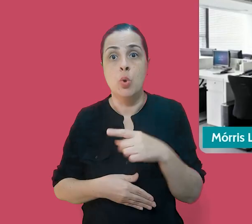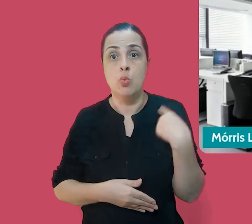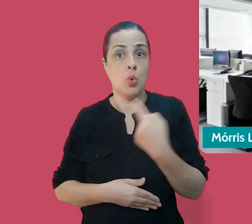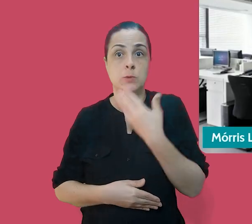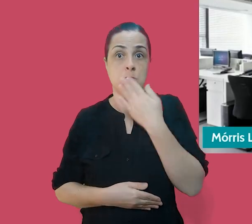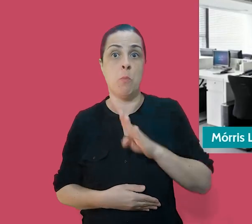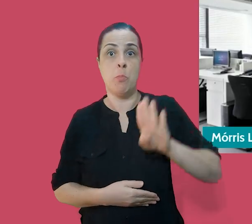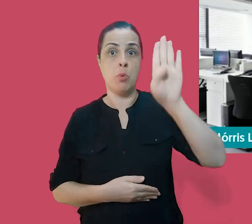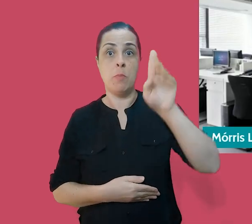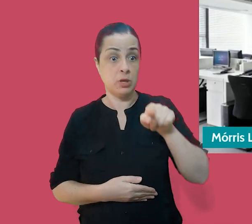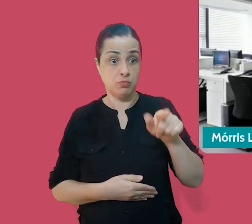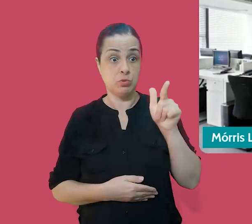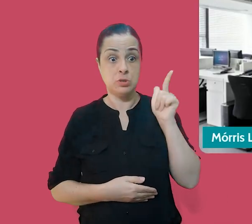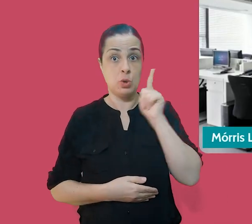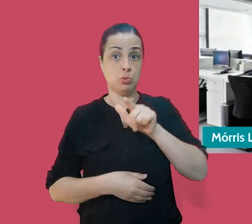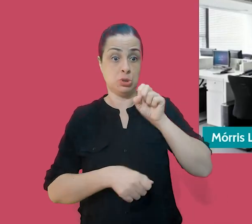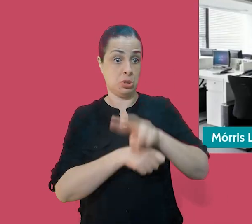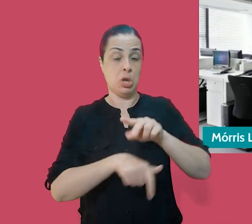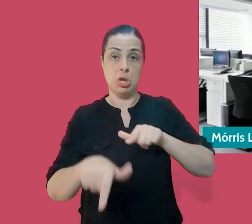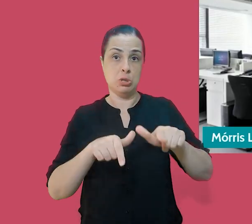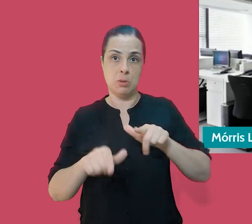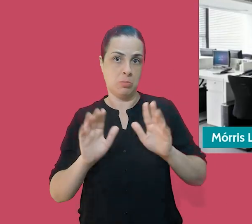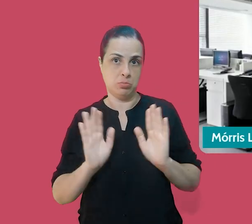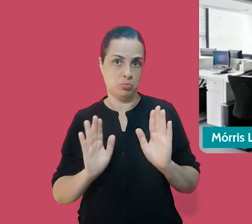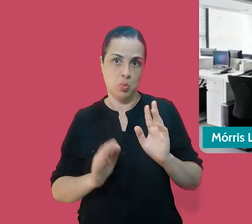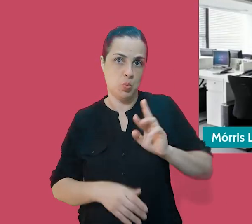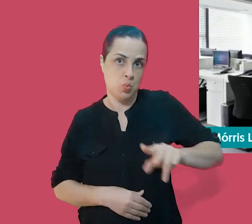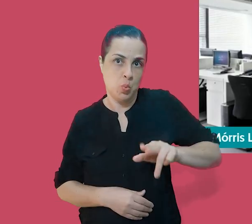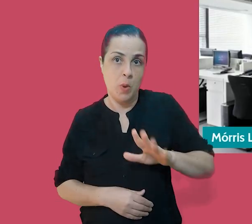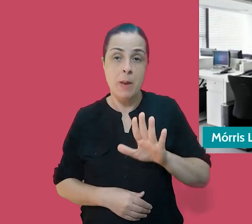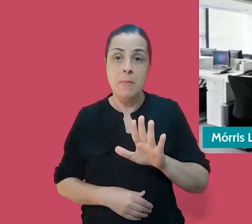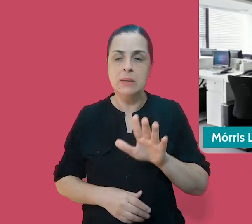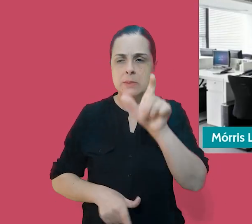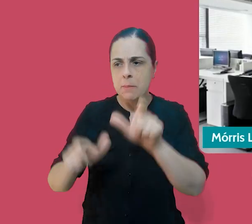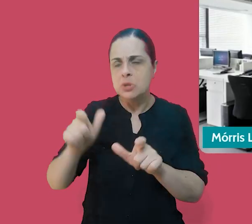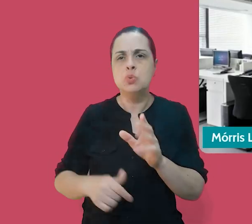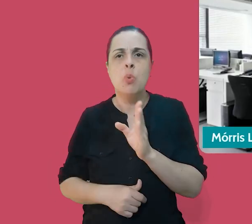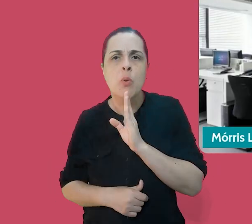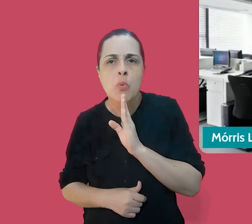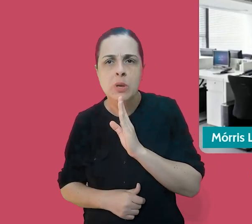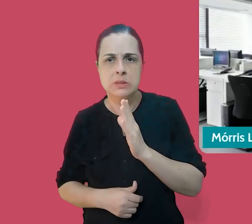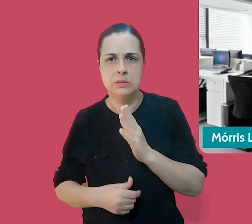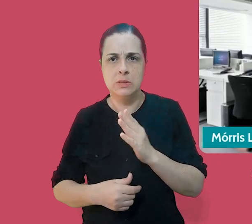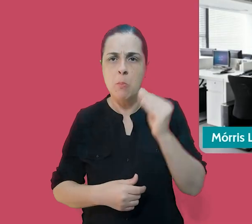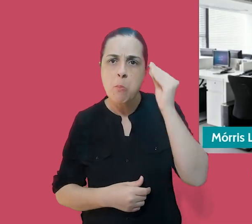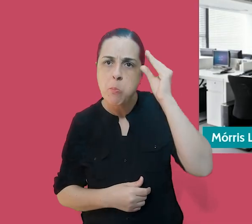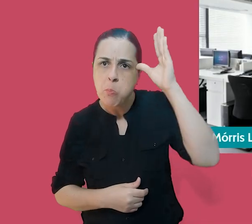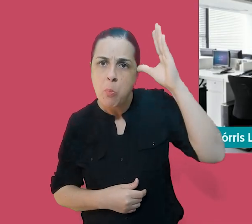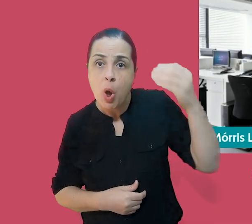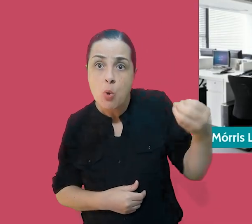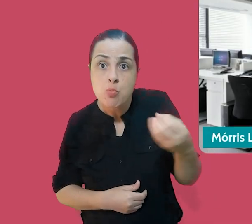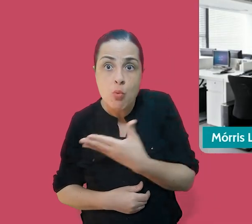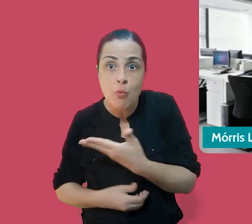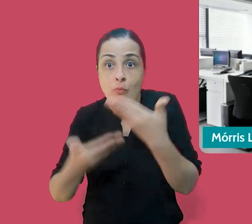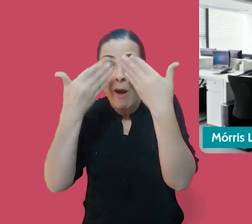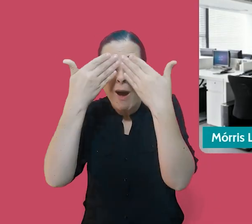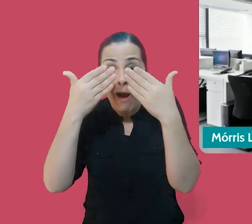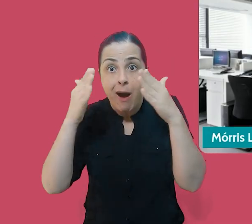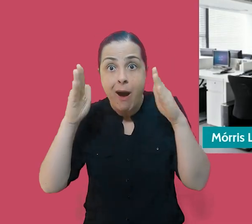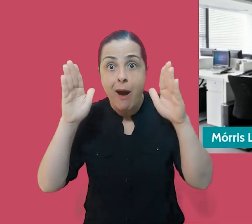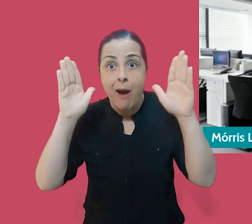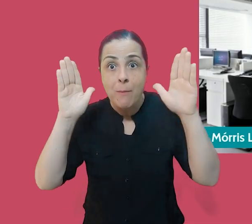vai realmente conhecer coisas novas, vai conhecer pessoas, e ter um horizonte muito mais aberto